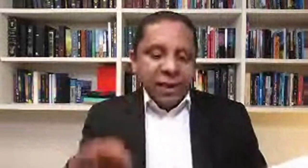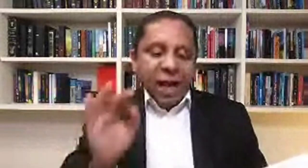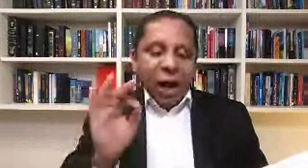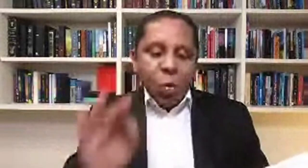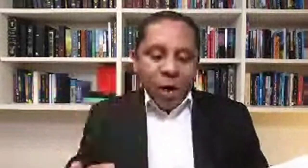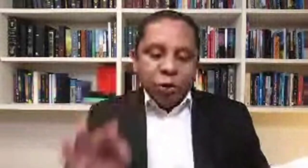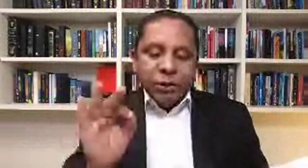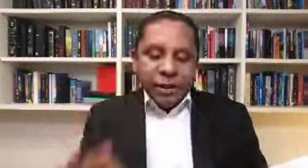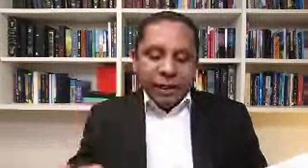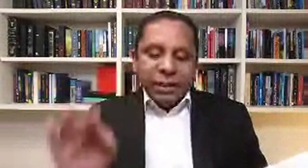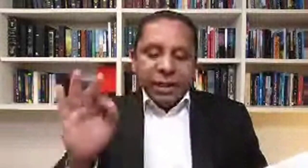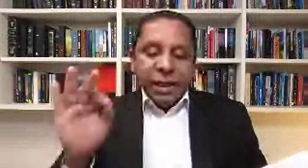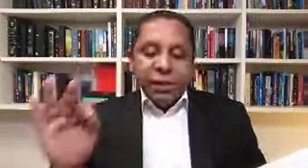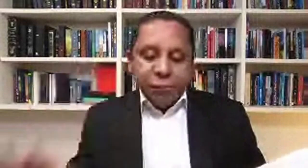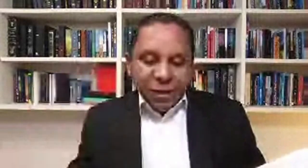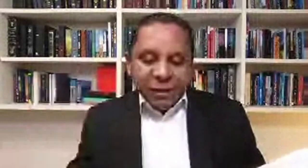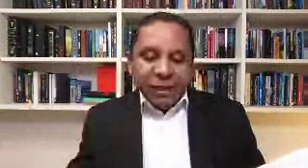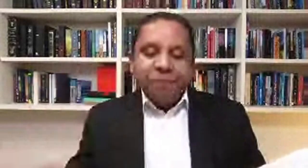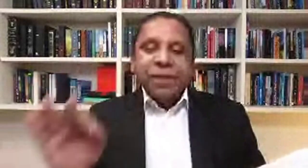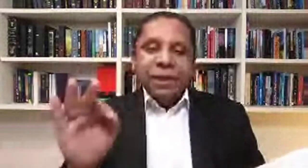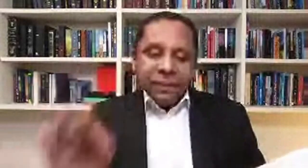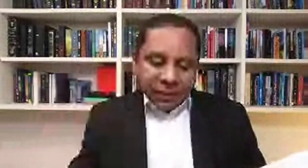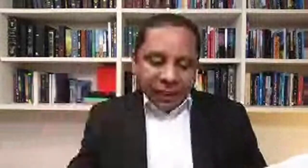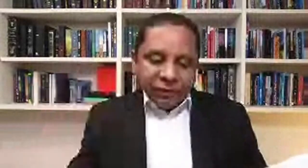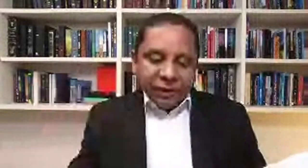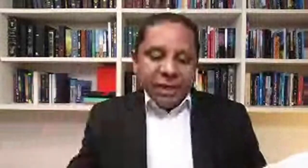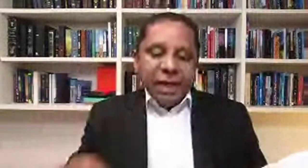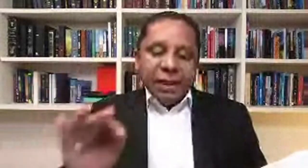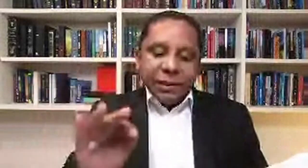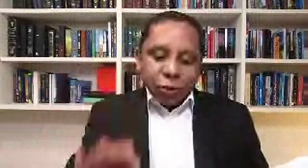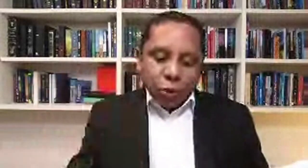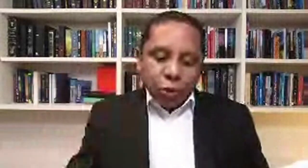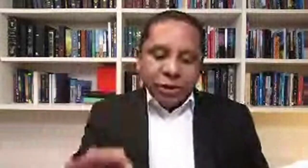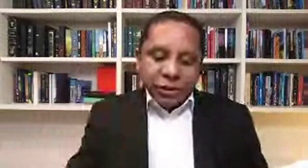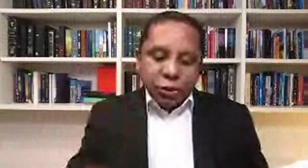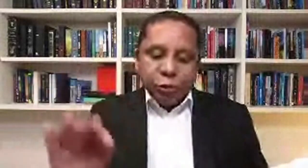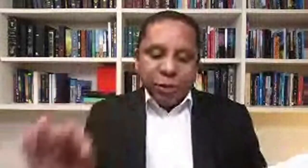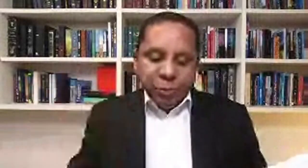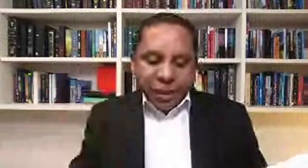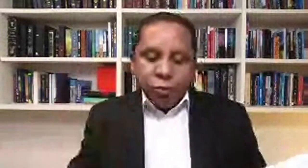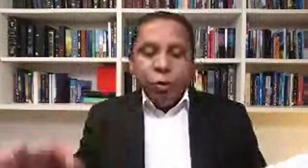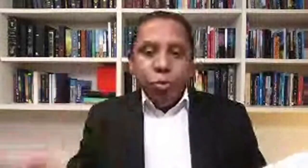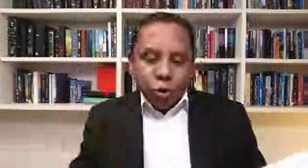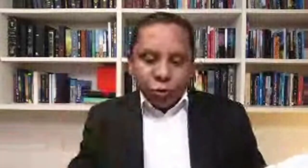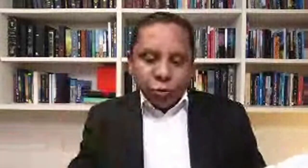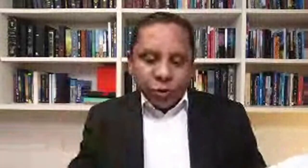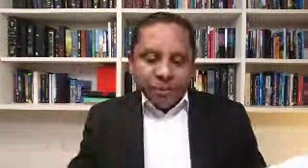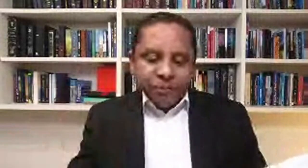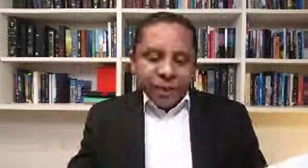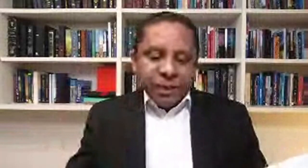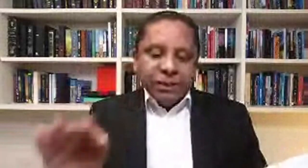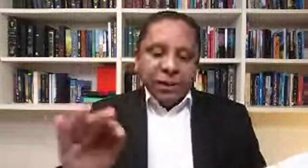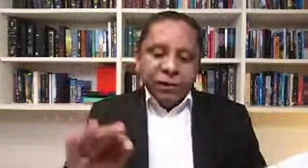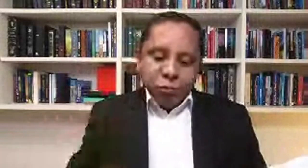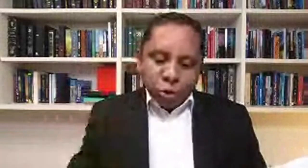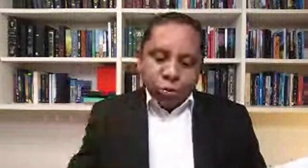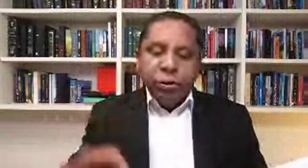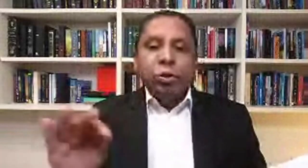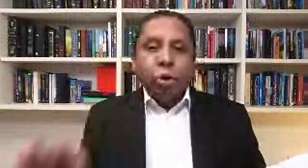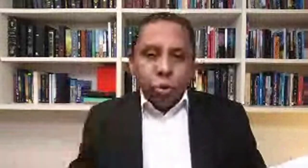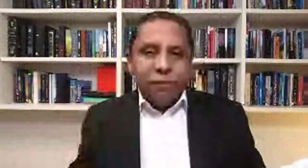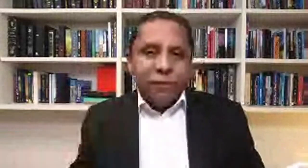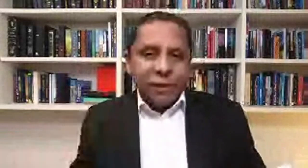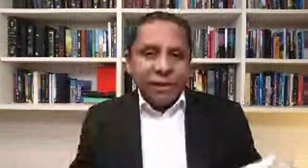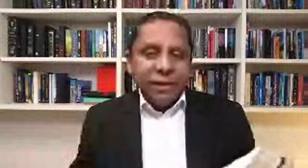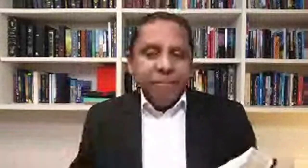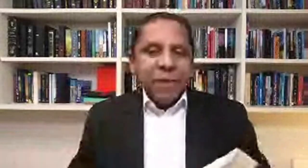Fala assim: ao anjo da igreja em Esmirna, escreve: estas coisas diz o primeiro e o último, que esteve morto